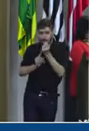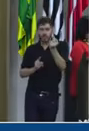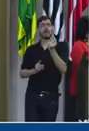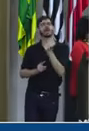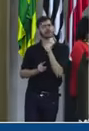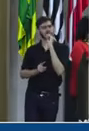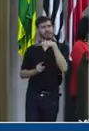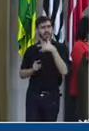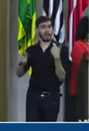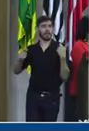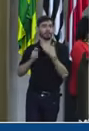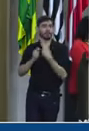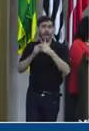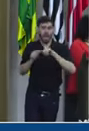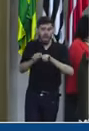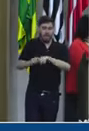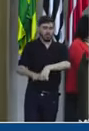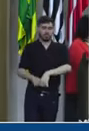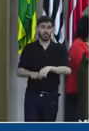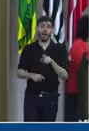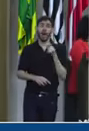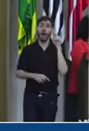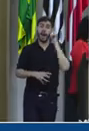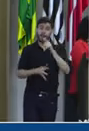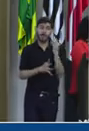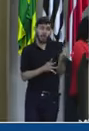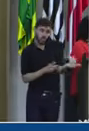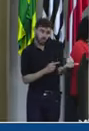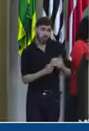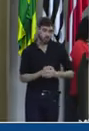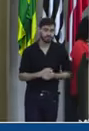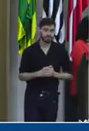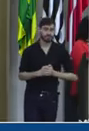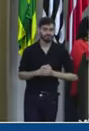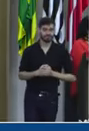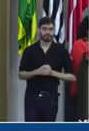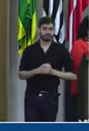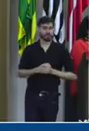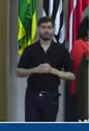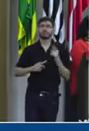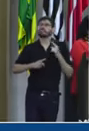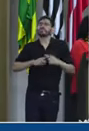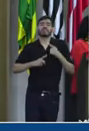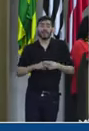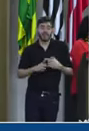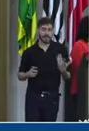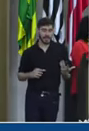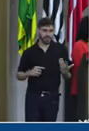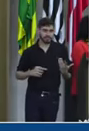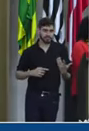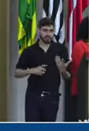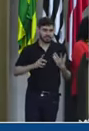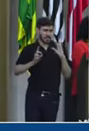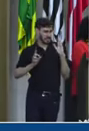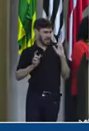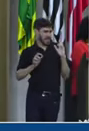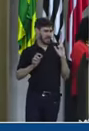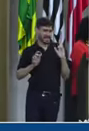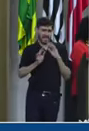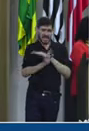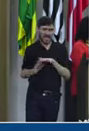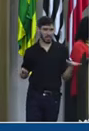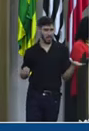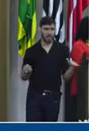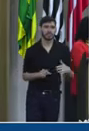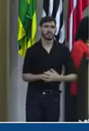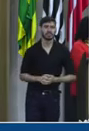de um supermercado. Uma adolescente. E aí, por quê? Falta de esperança.